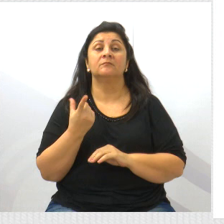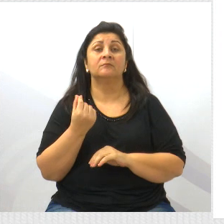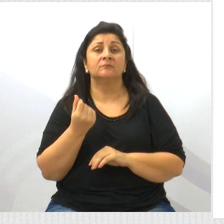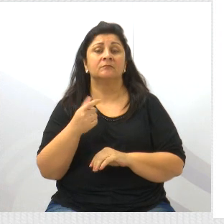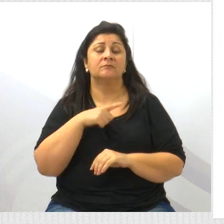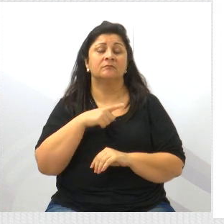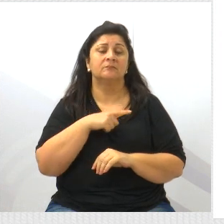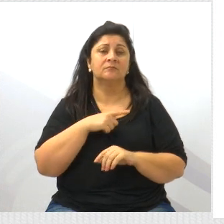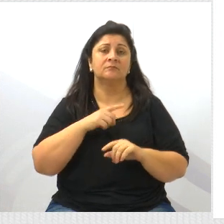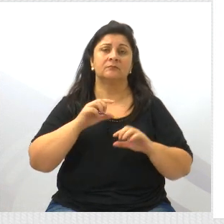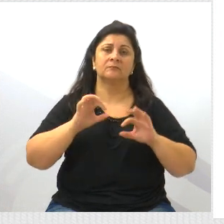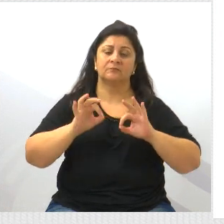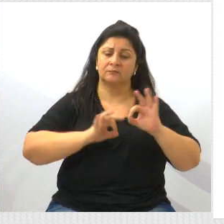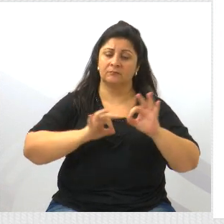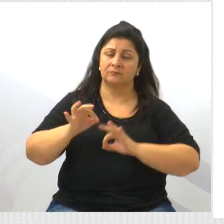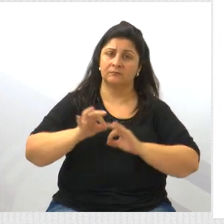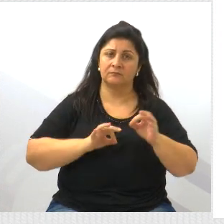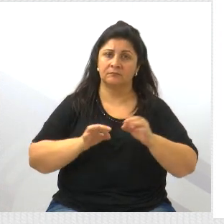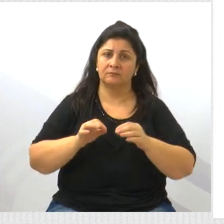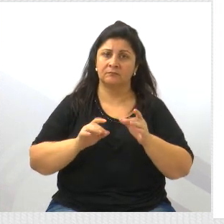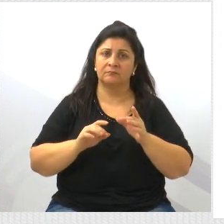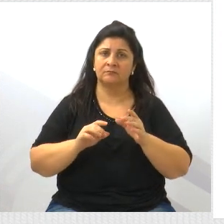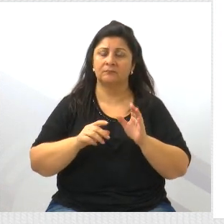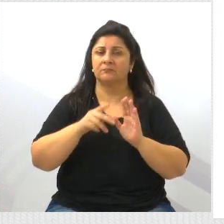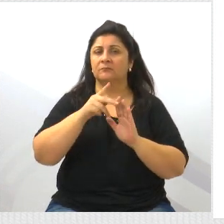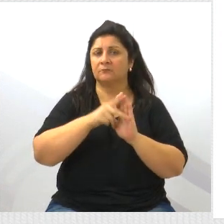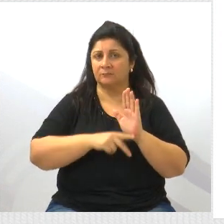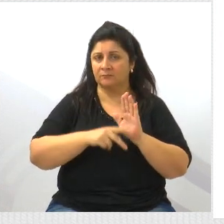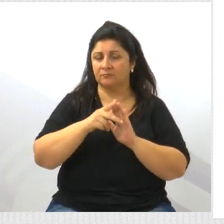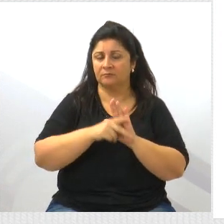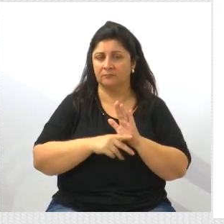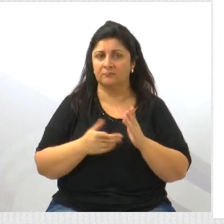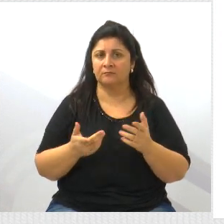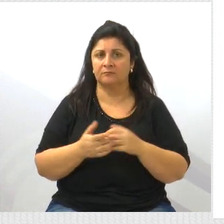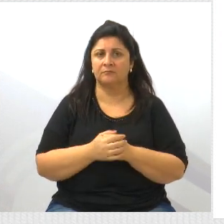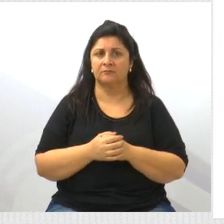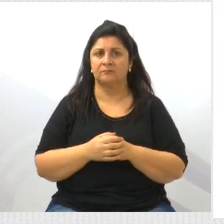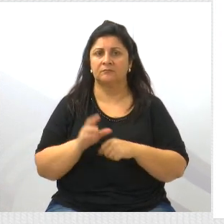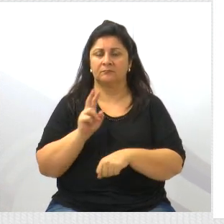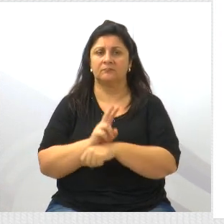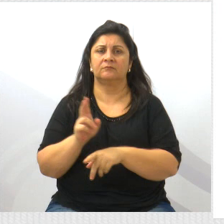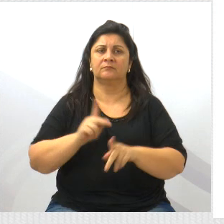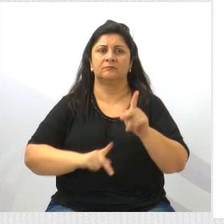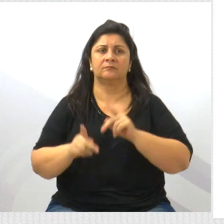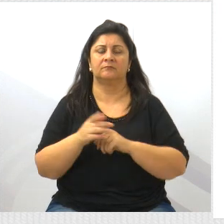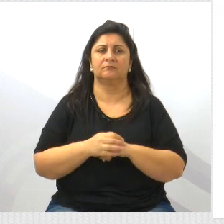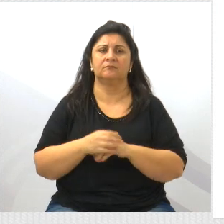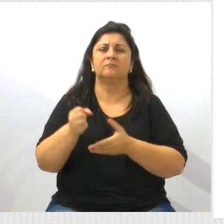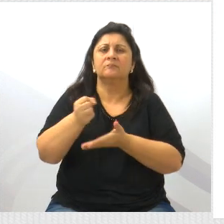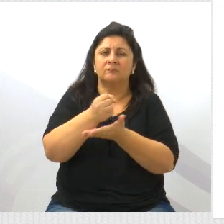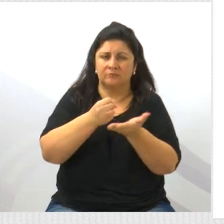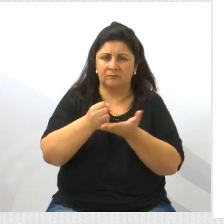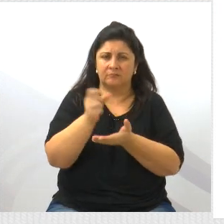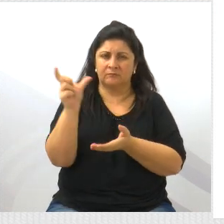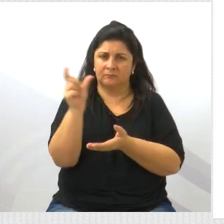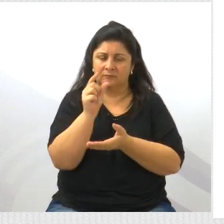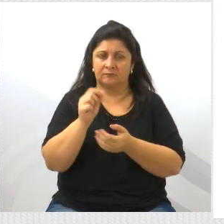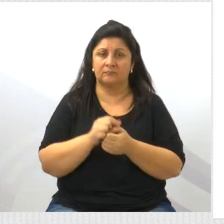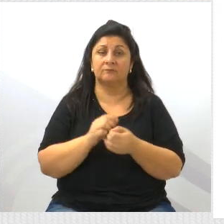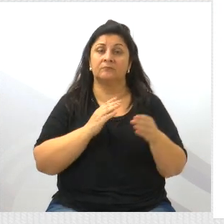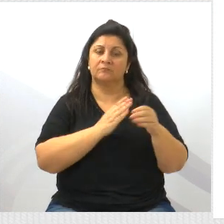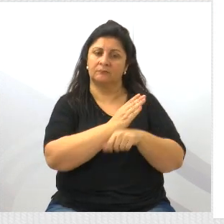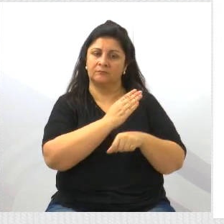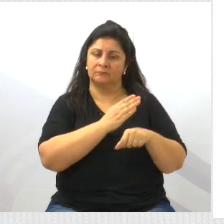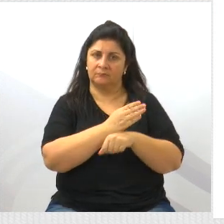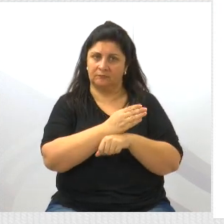os projetos dentro da Fundação Prolar, de interesse social. Basicamente, para ser um membro do Conselho,